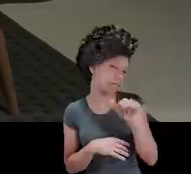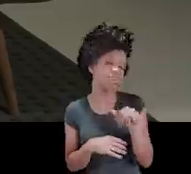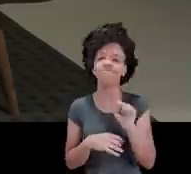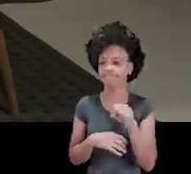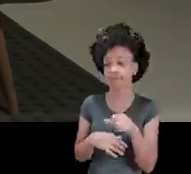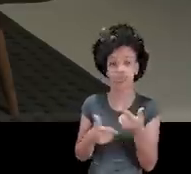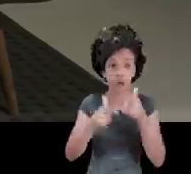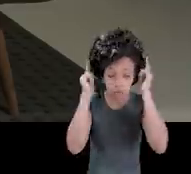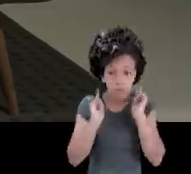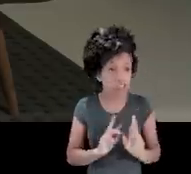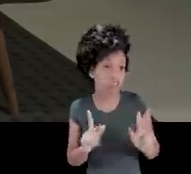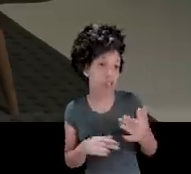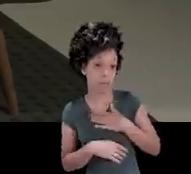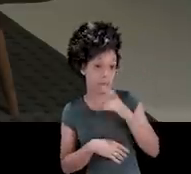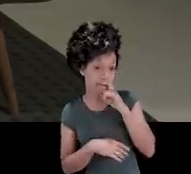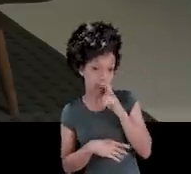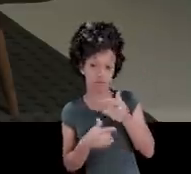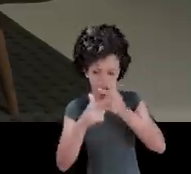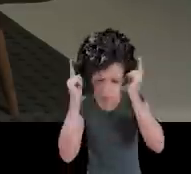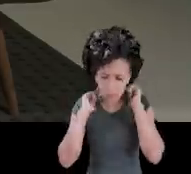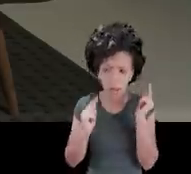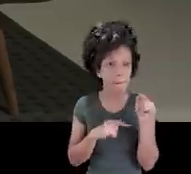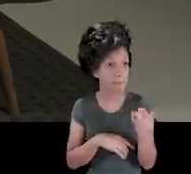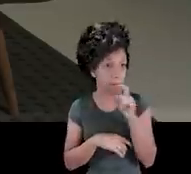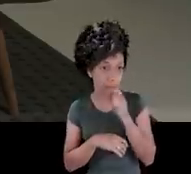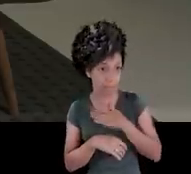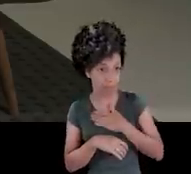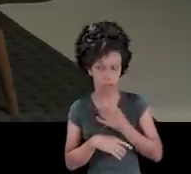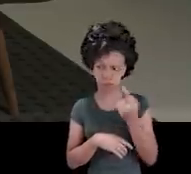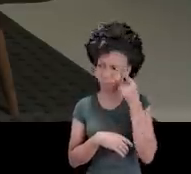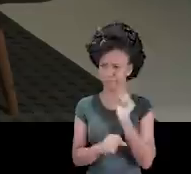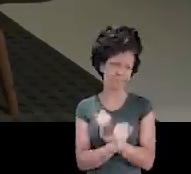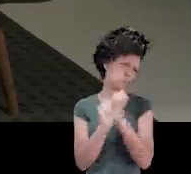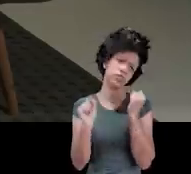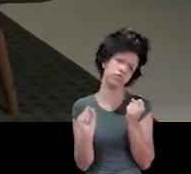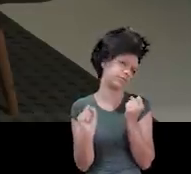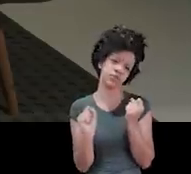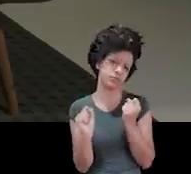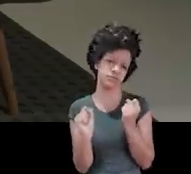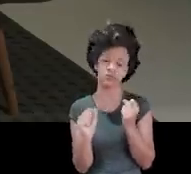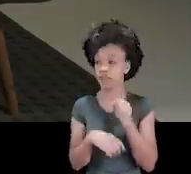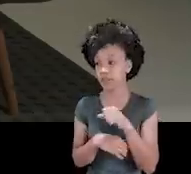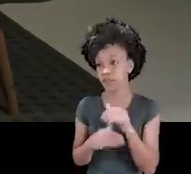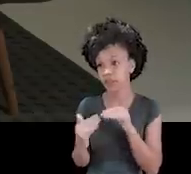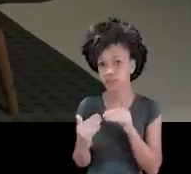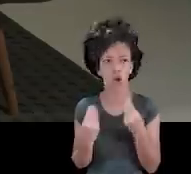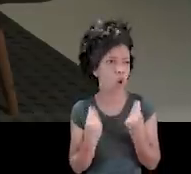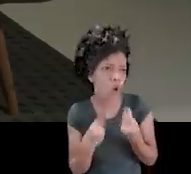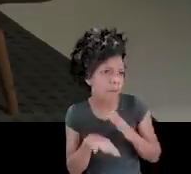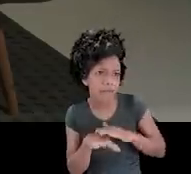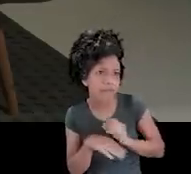pro meu pai ainda, tipo, falar, vou raspar, não sei o quê. Pra ele era uma coisa impensável, entendeu? Sim, com certeza. Você fazia um negócio desse,